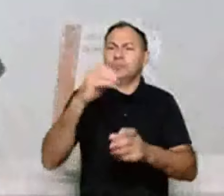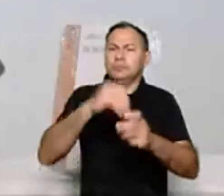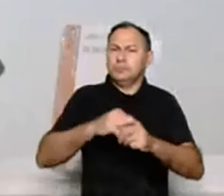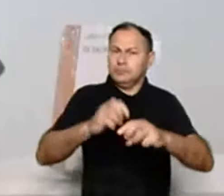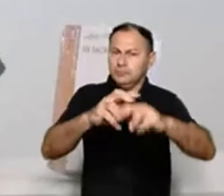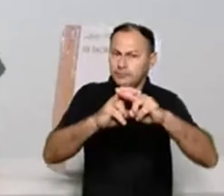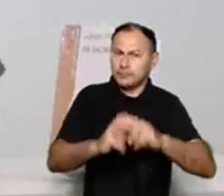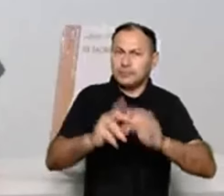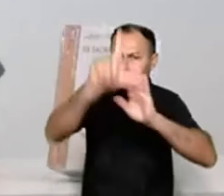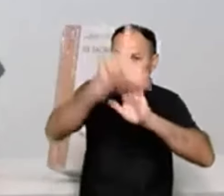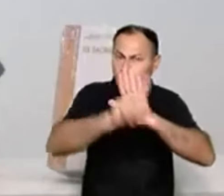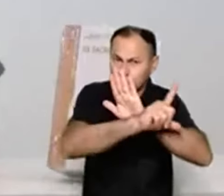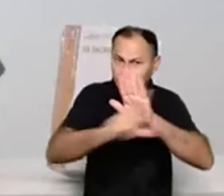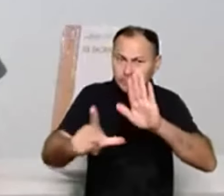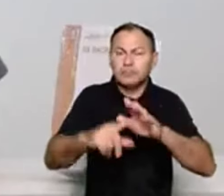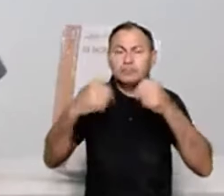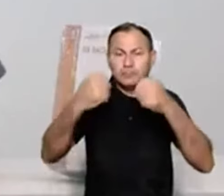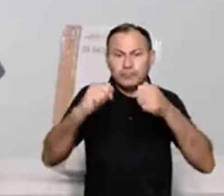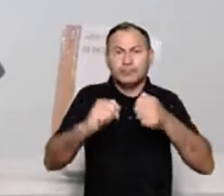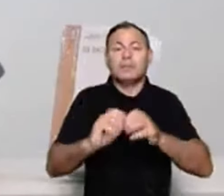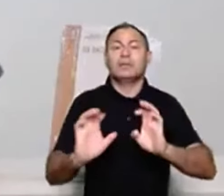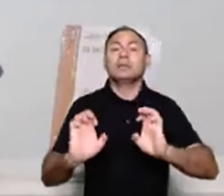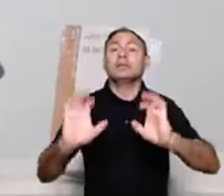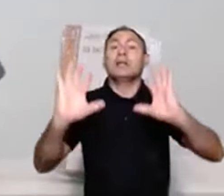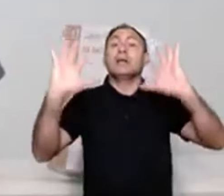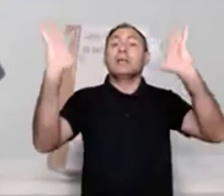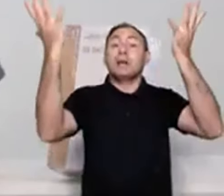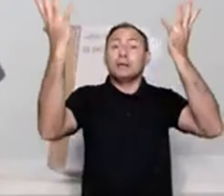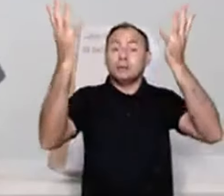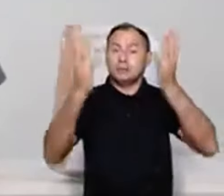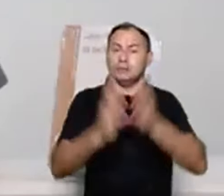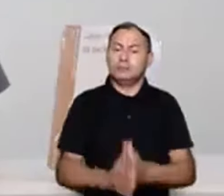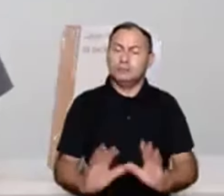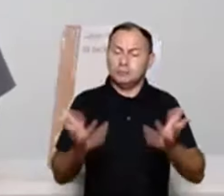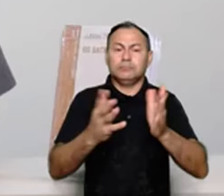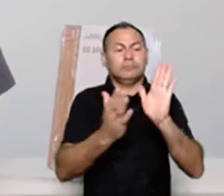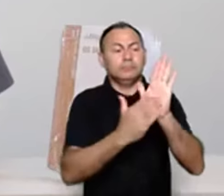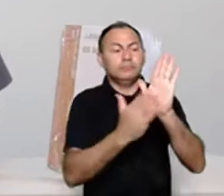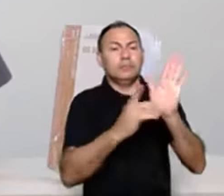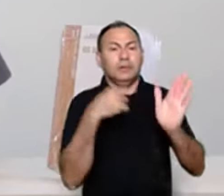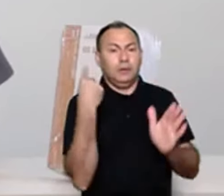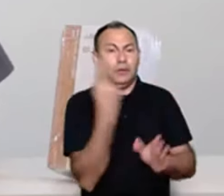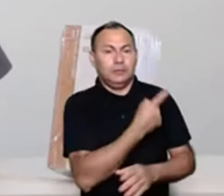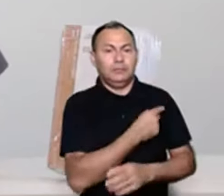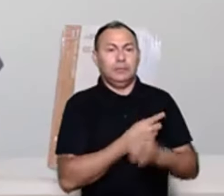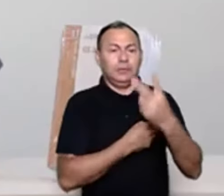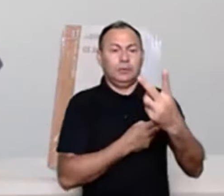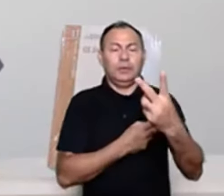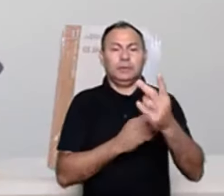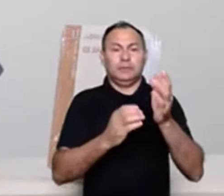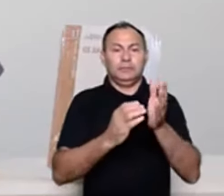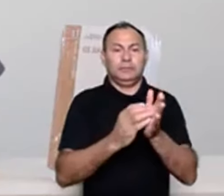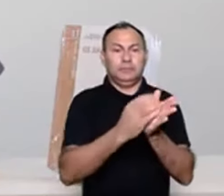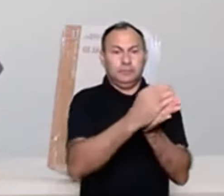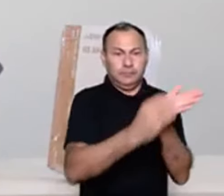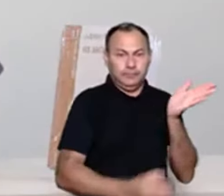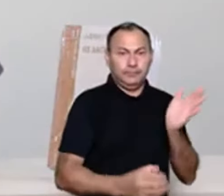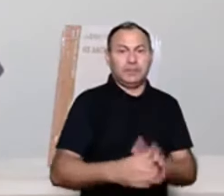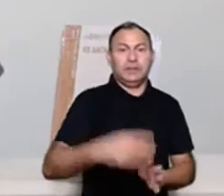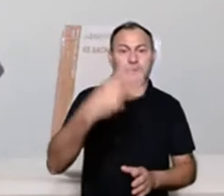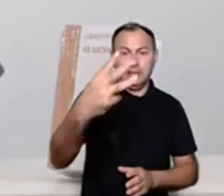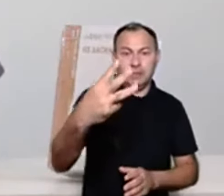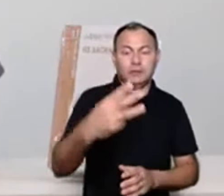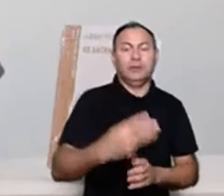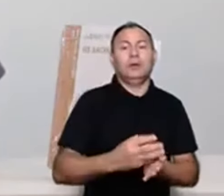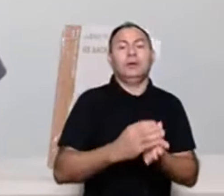através da liturgia, eles devem ser celebrados. E aí propõe para nós dois capítulos. O